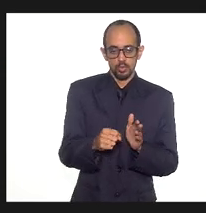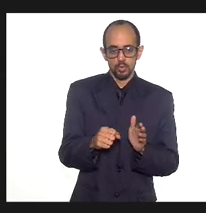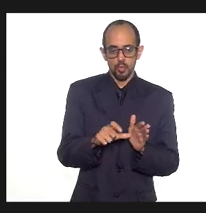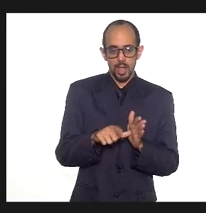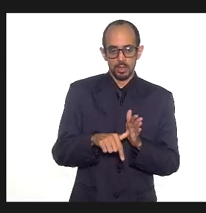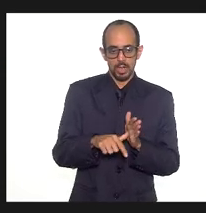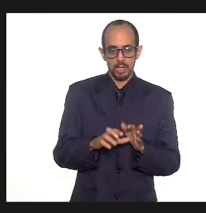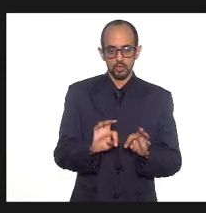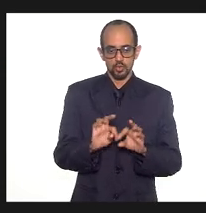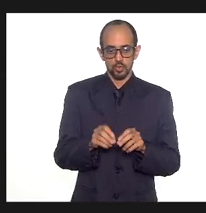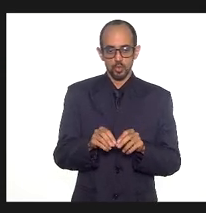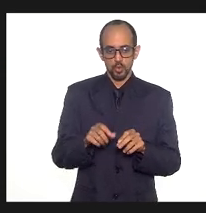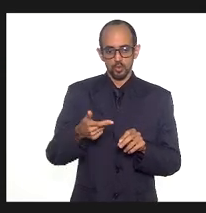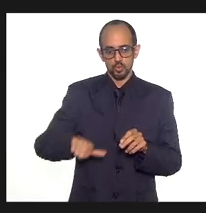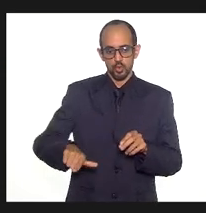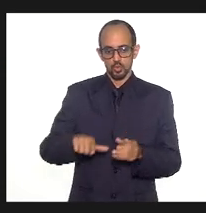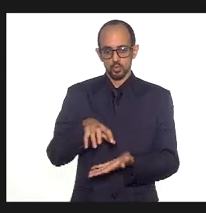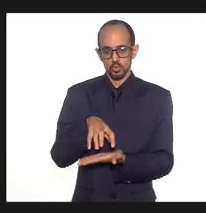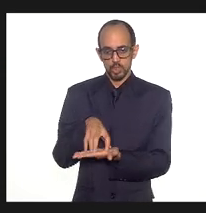dos outros